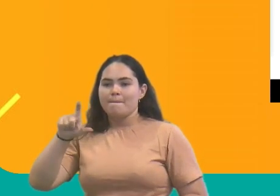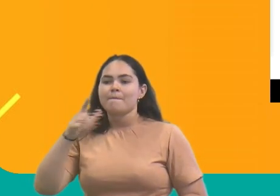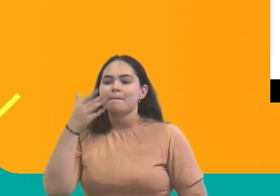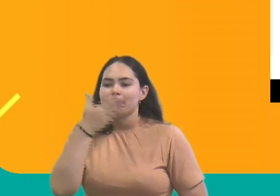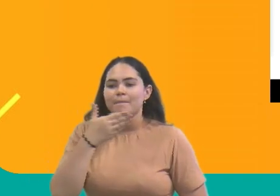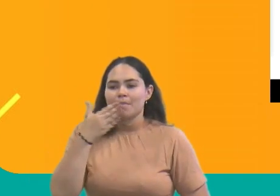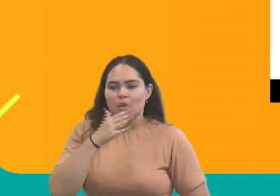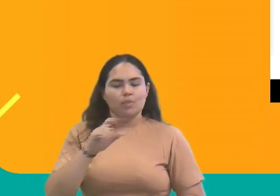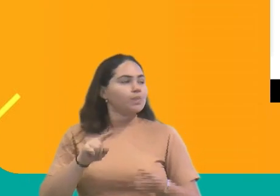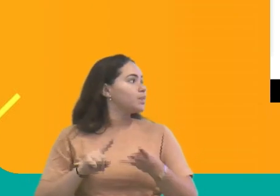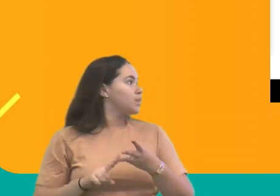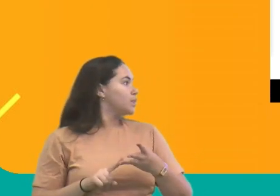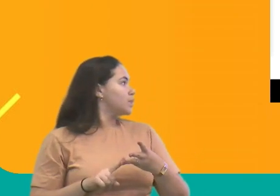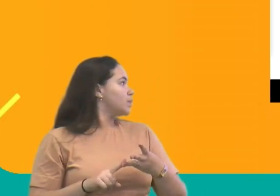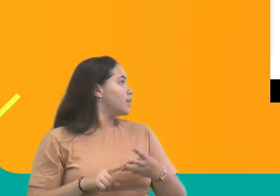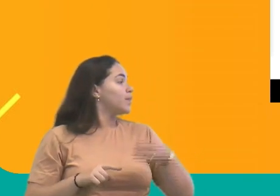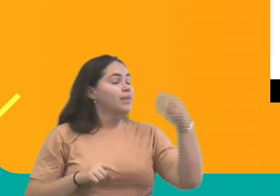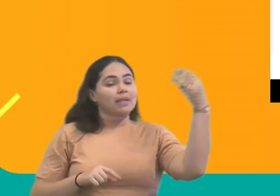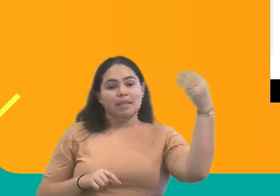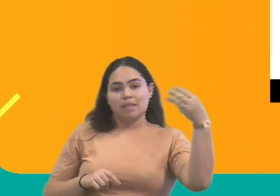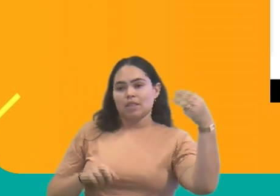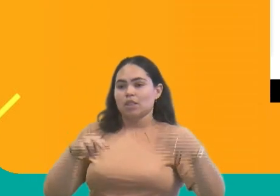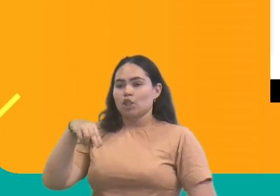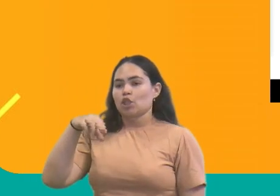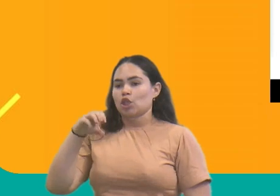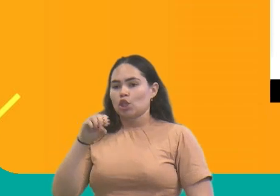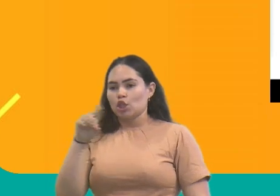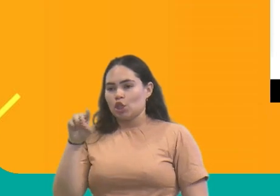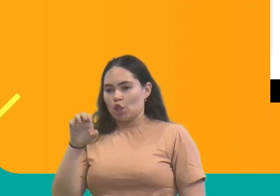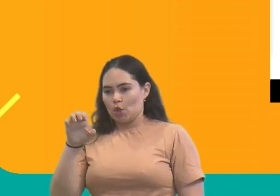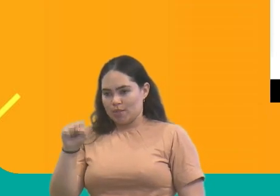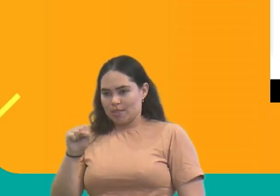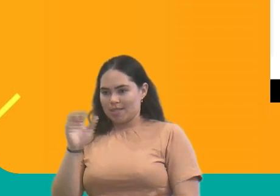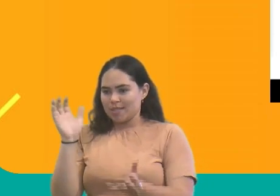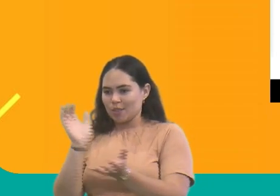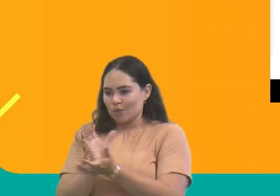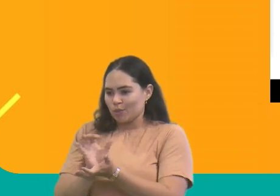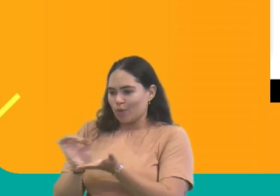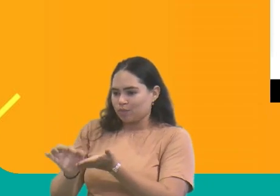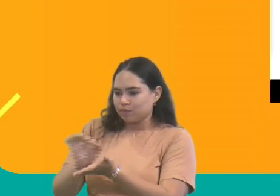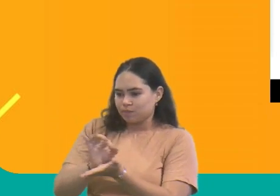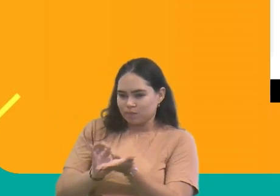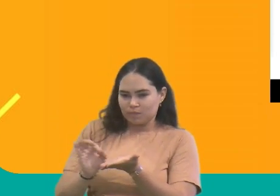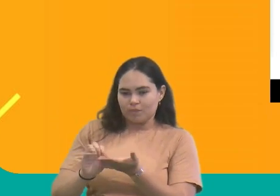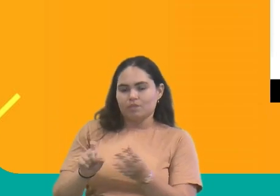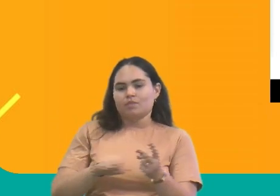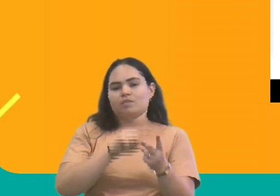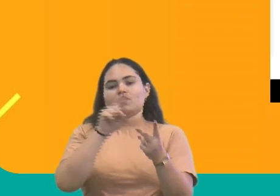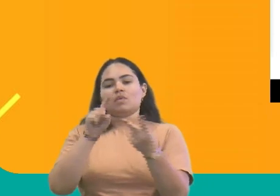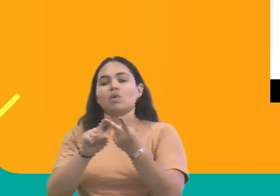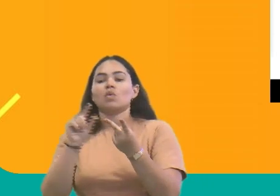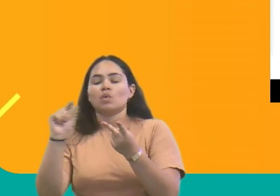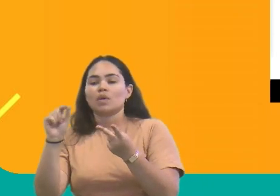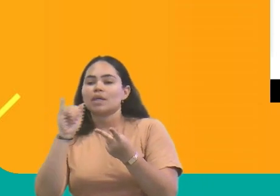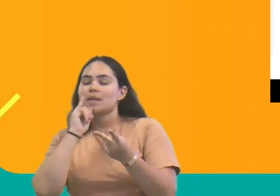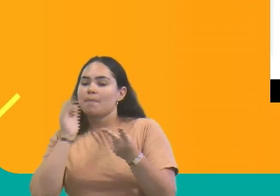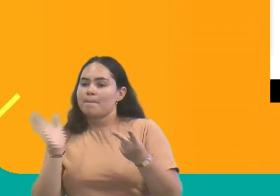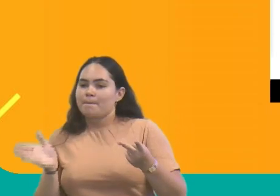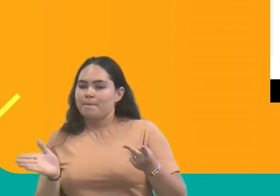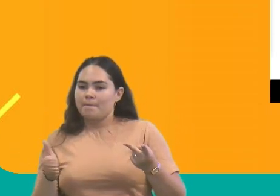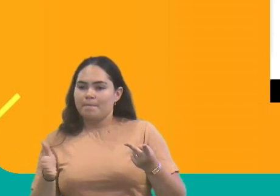Terceira dieta, carboidratos, nozes. Ácidos graxos insaturados,